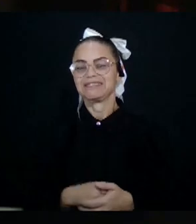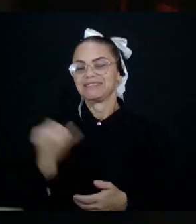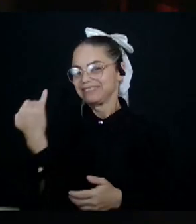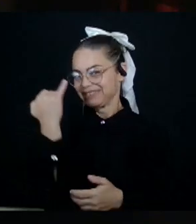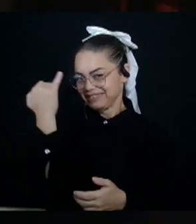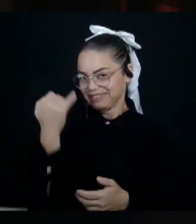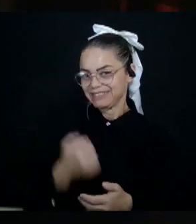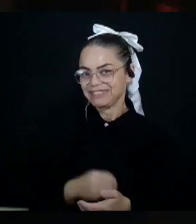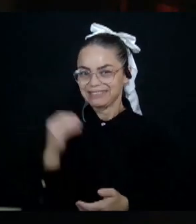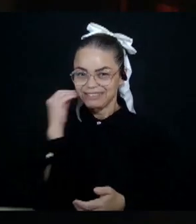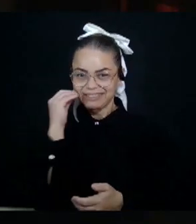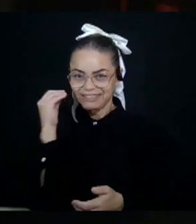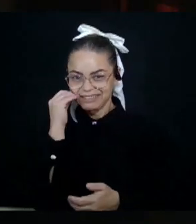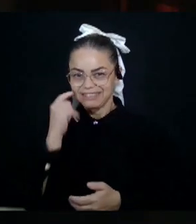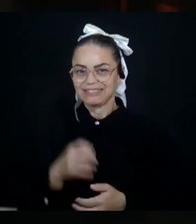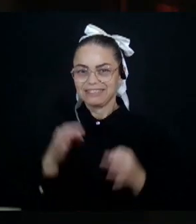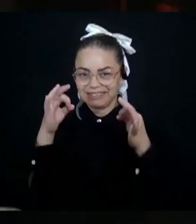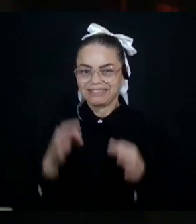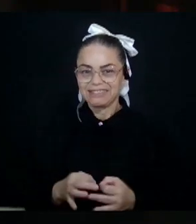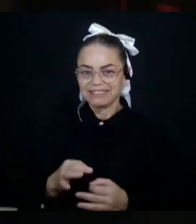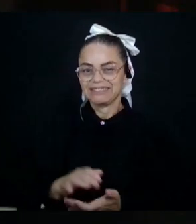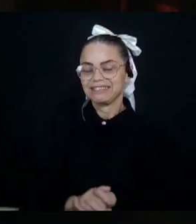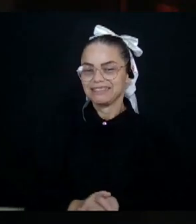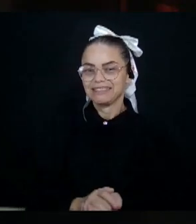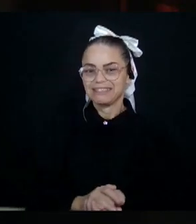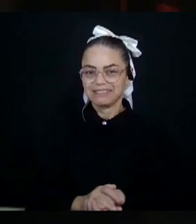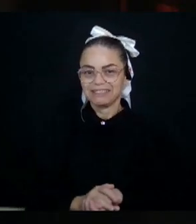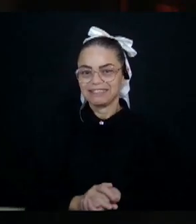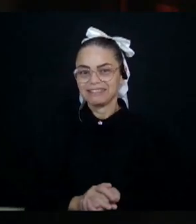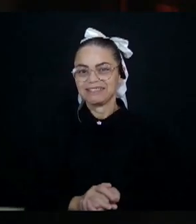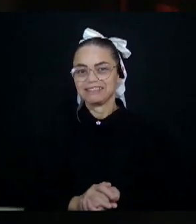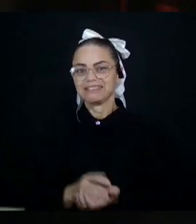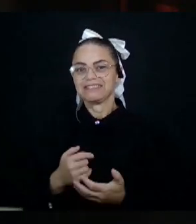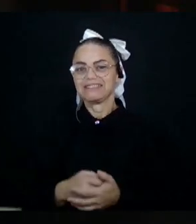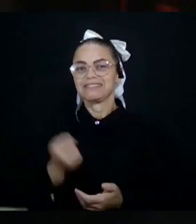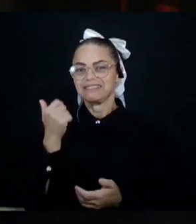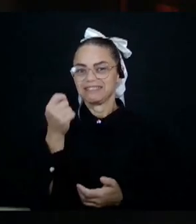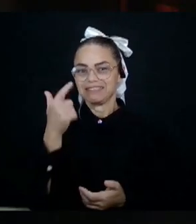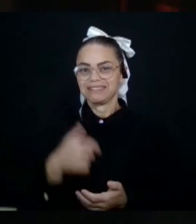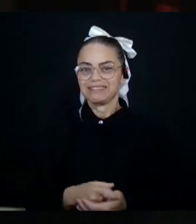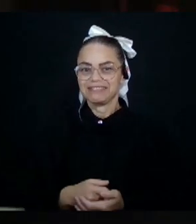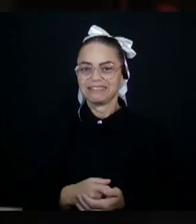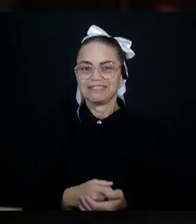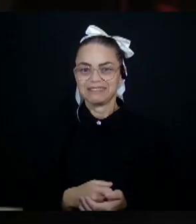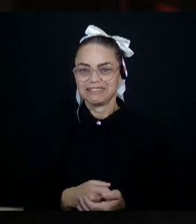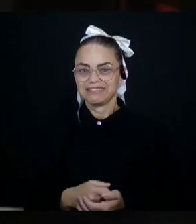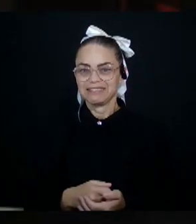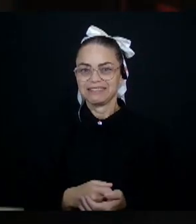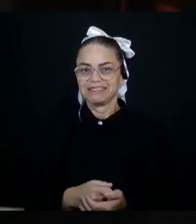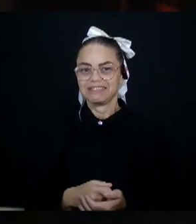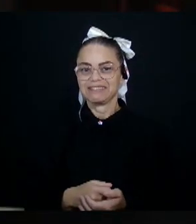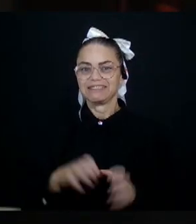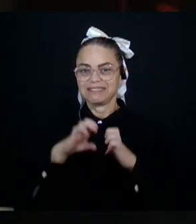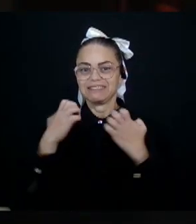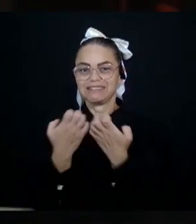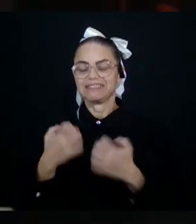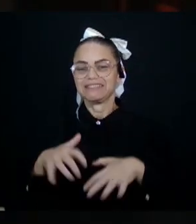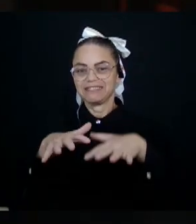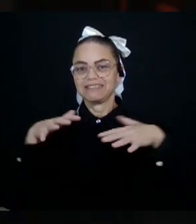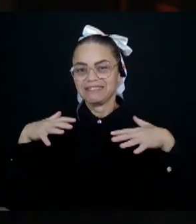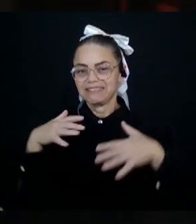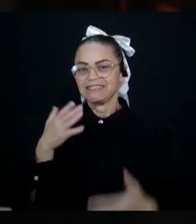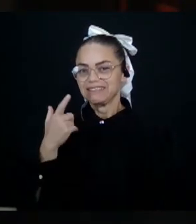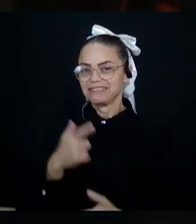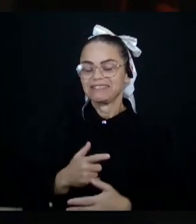tentando e uma hora dá certo. Ô, gente, seguinte, como eu falei, daqui a pouquinho, em instantes, nossa equipe no plenário José Maria Matosinho